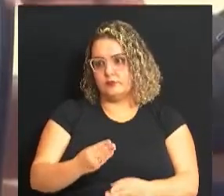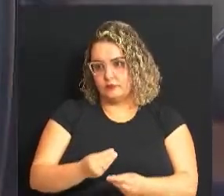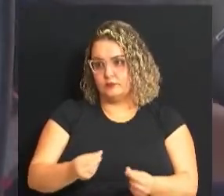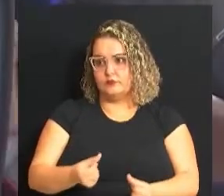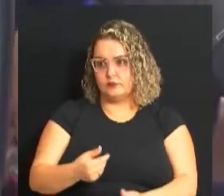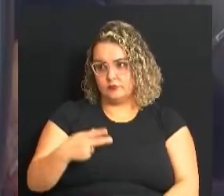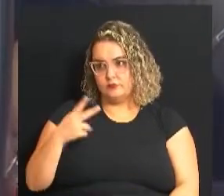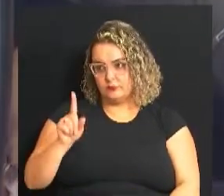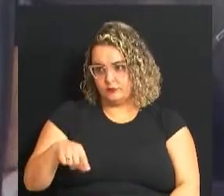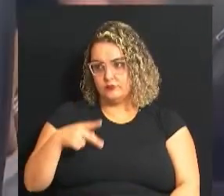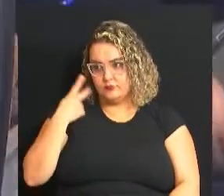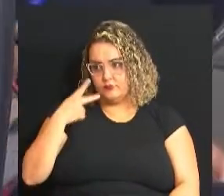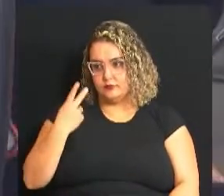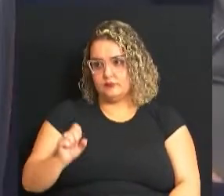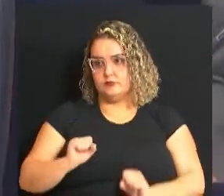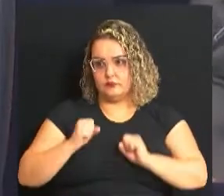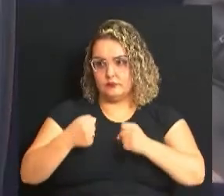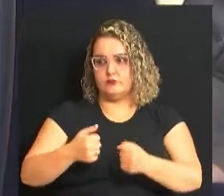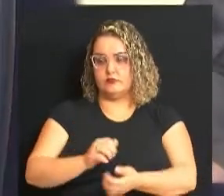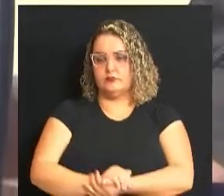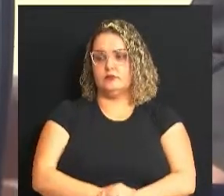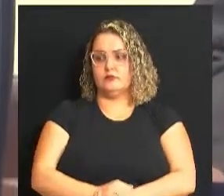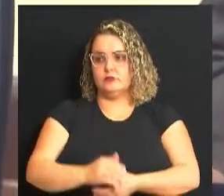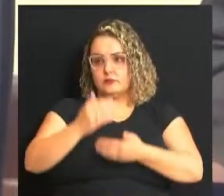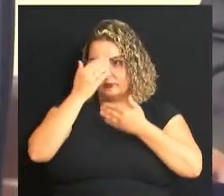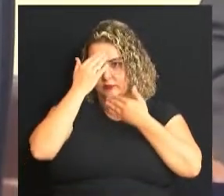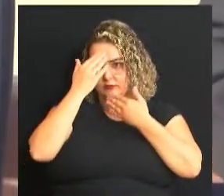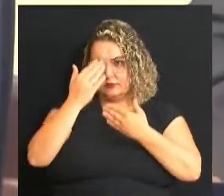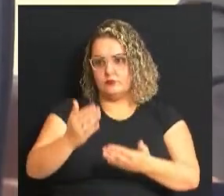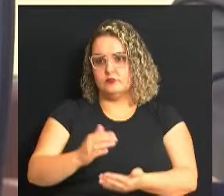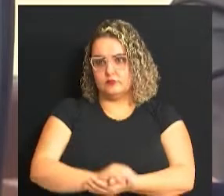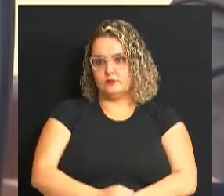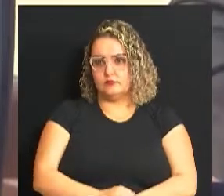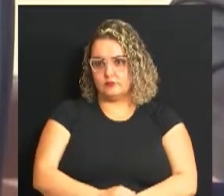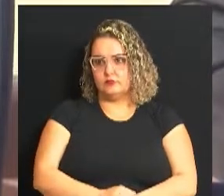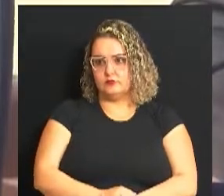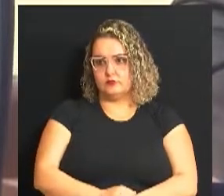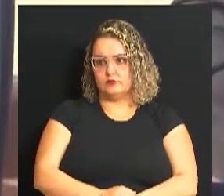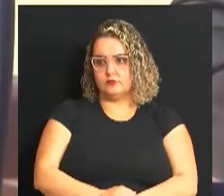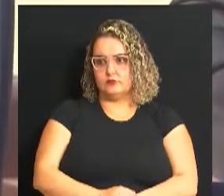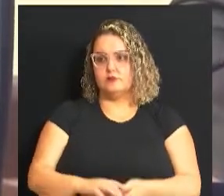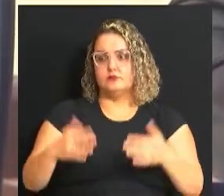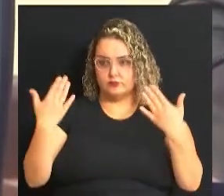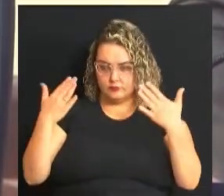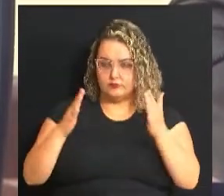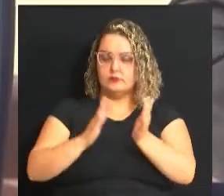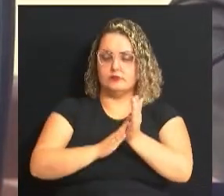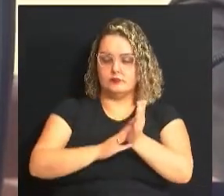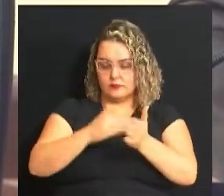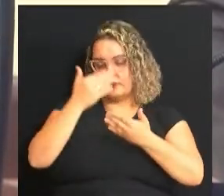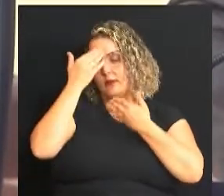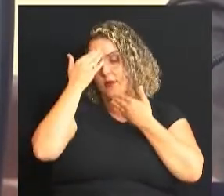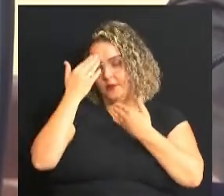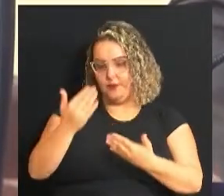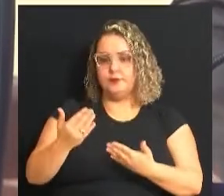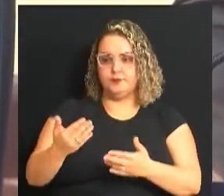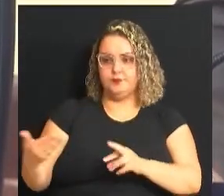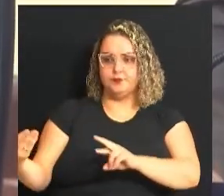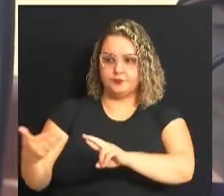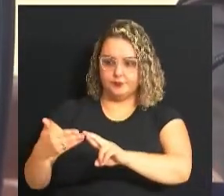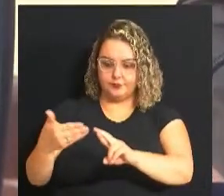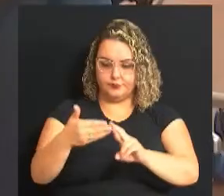aqui defendendo. Obrigada e parabéns aqui aos representantes